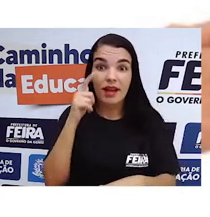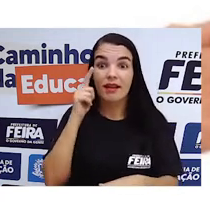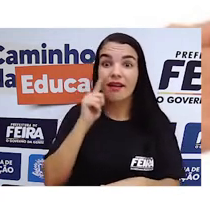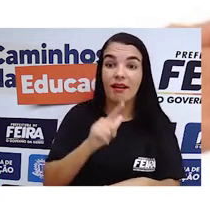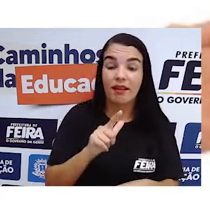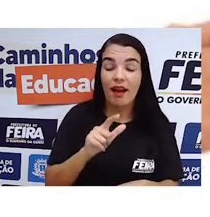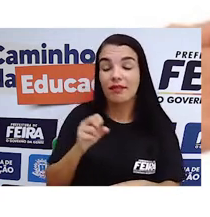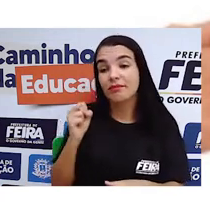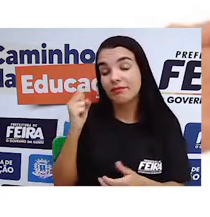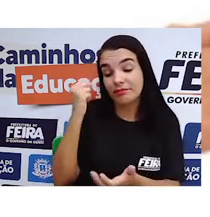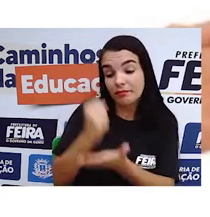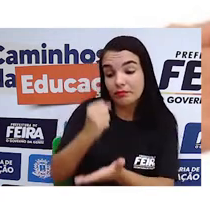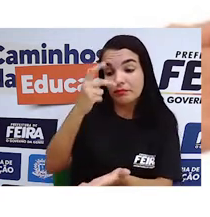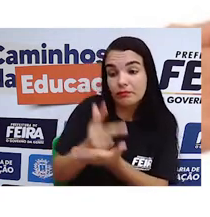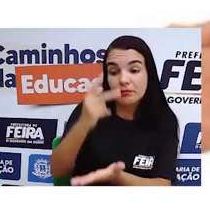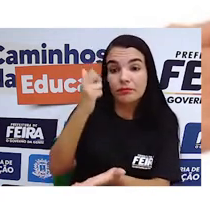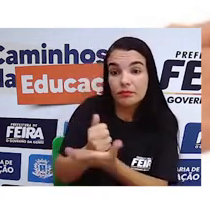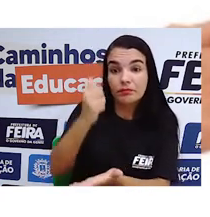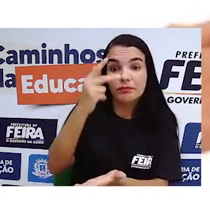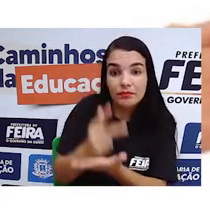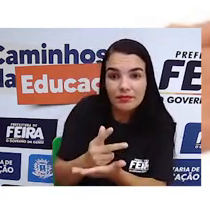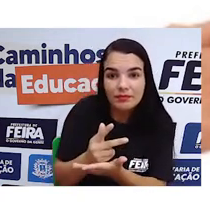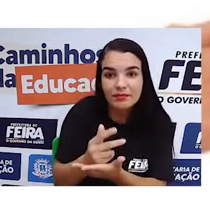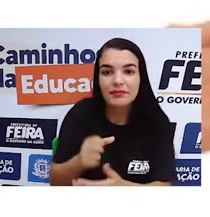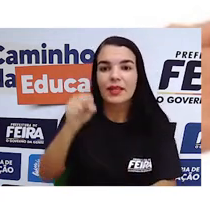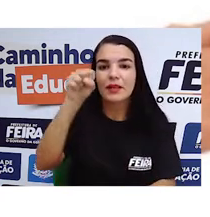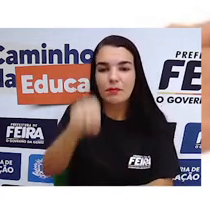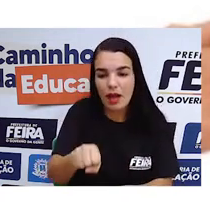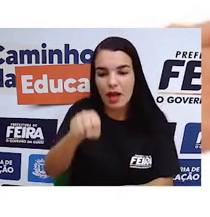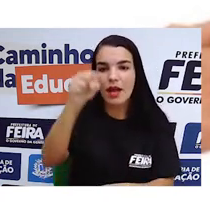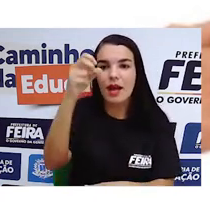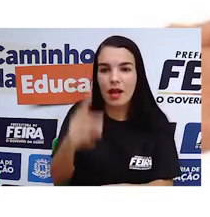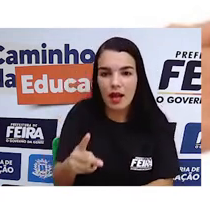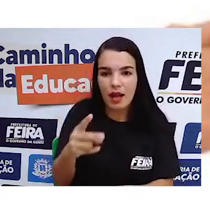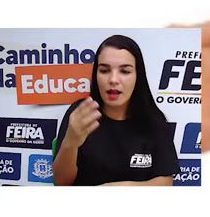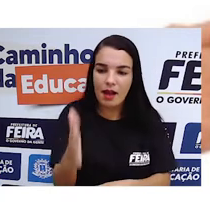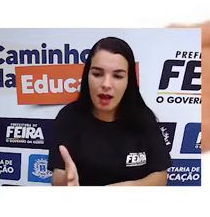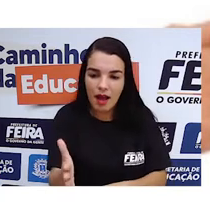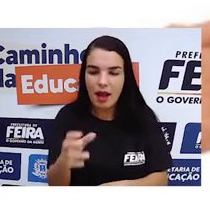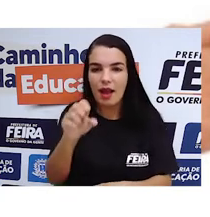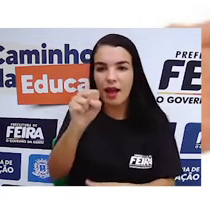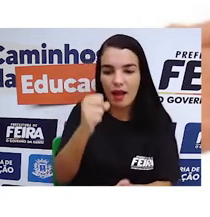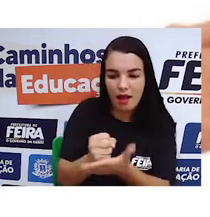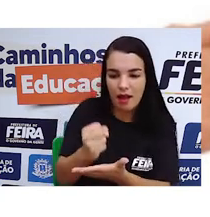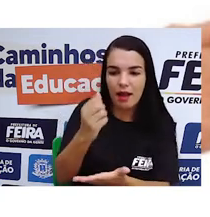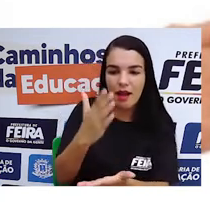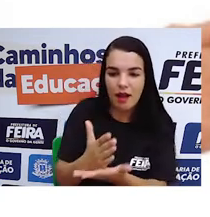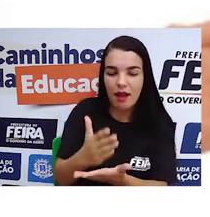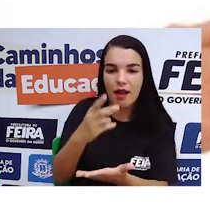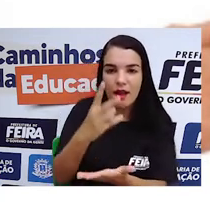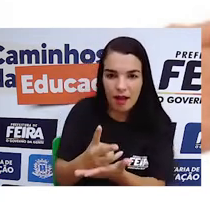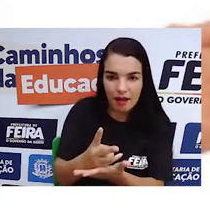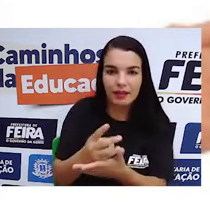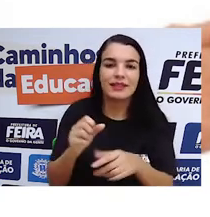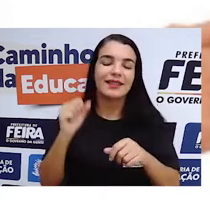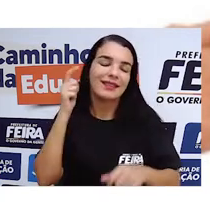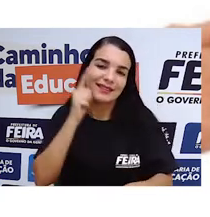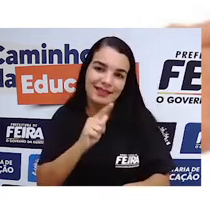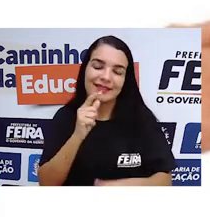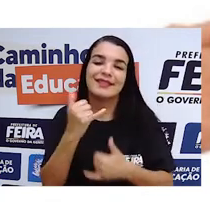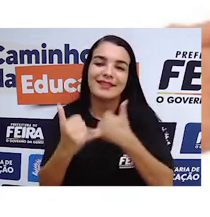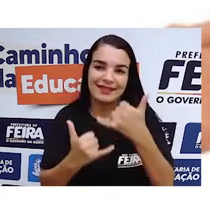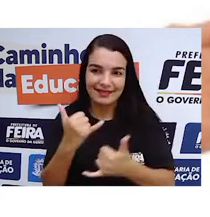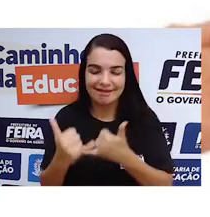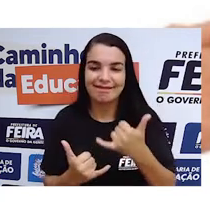representar um pininho. Então, só é avançar uma casinha. Quem chegar primeiro ao final lá, aí vence a brincadeira. E